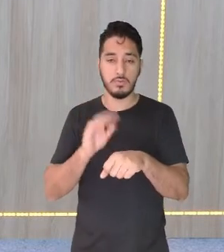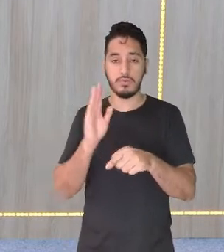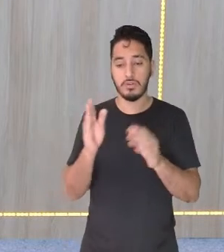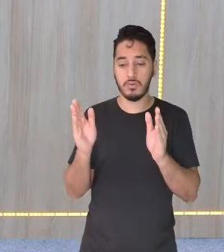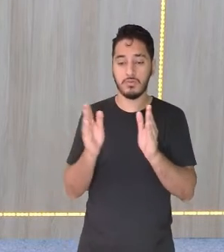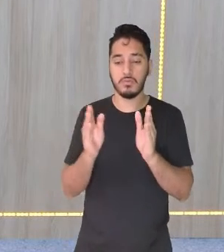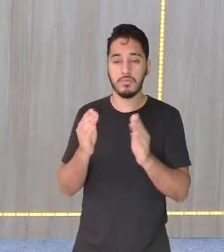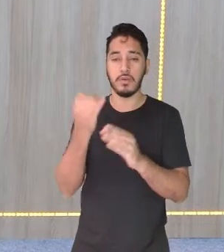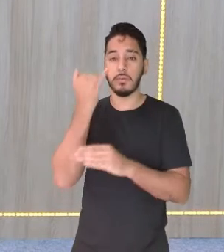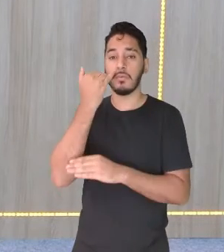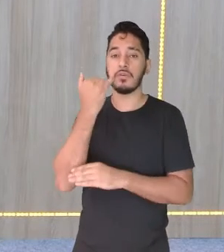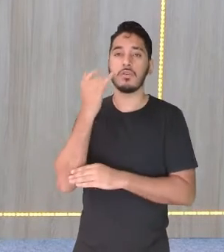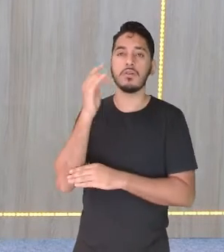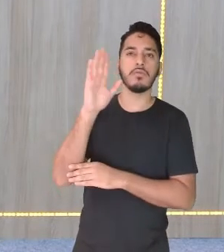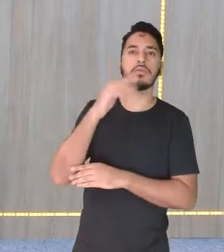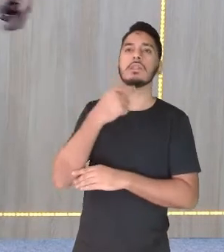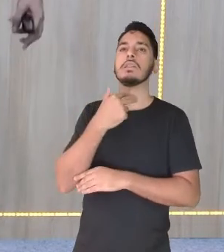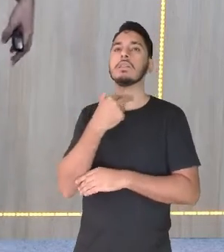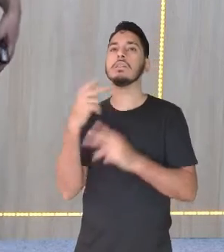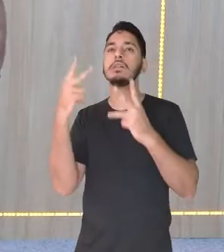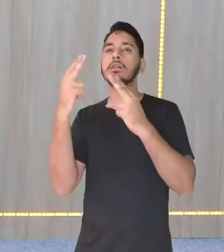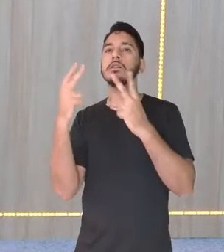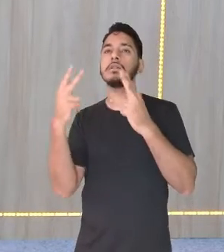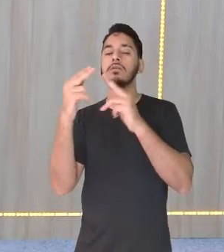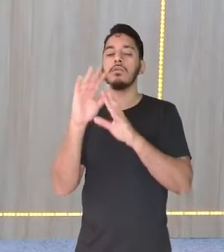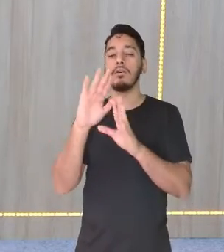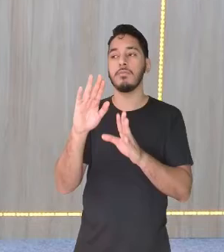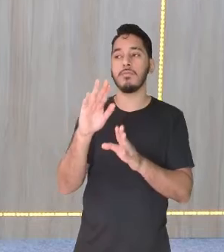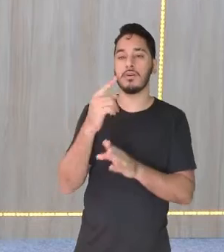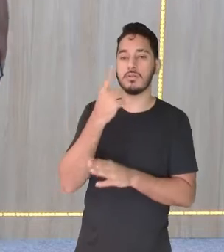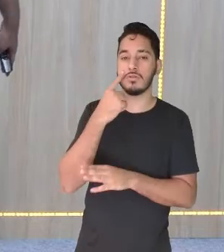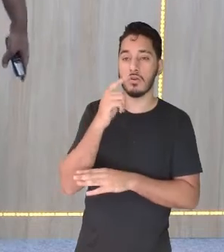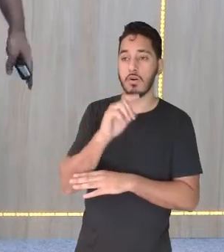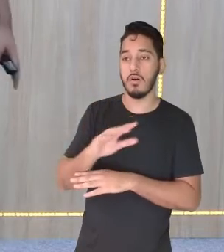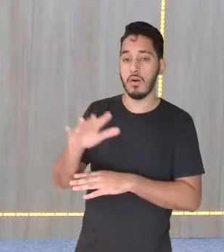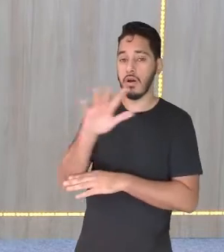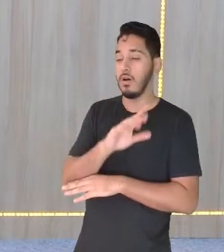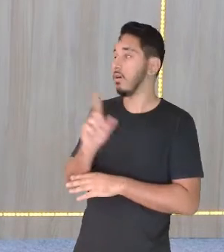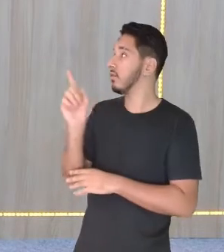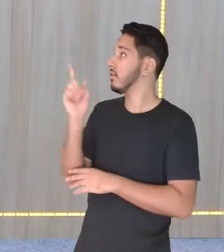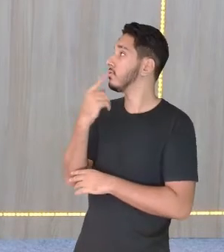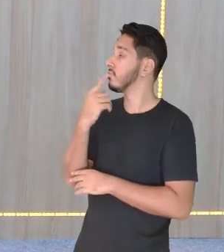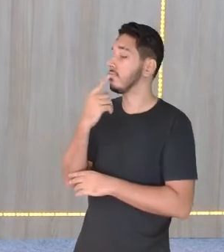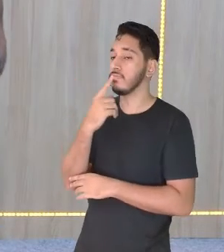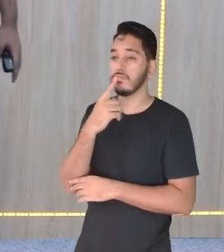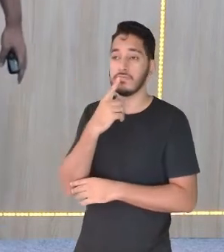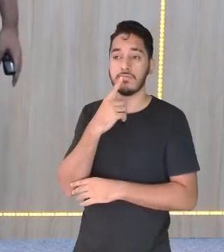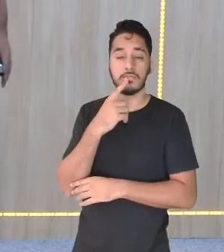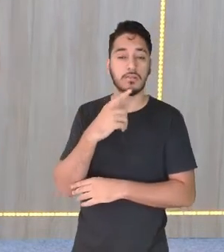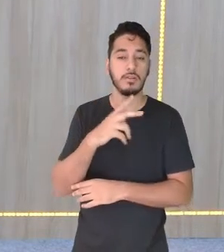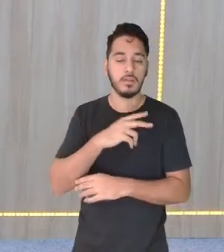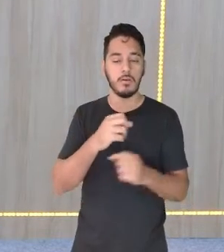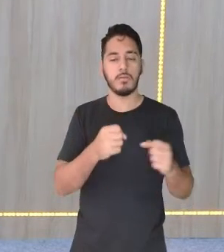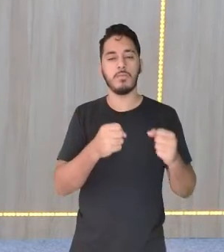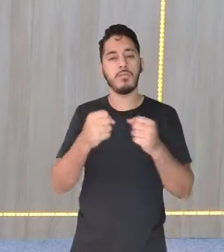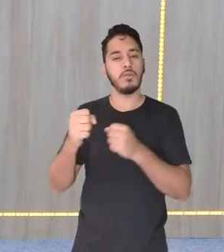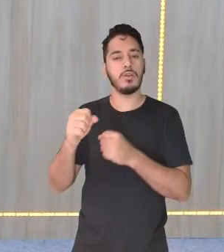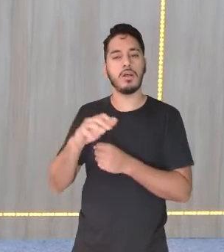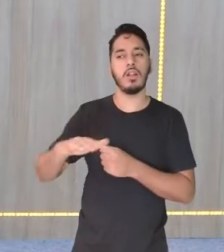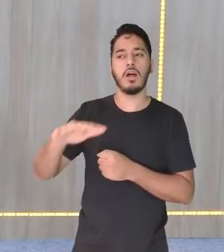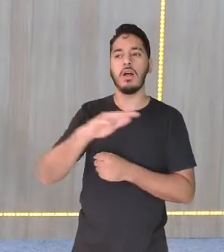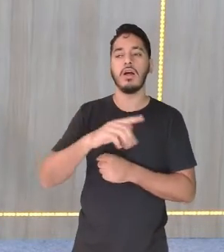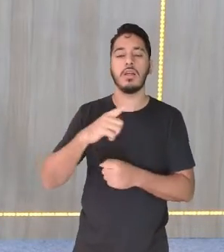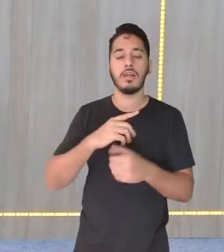apertando, o Bilipo já está fazendo sinal ali. Mas aqui, ó, território, ó. Esse território, aquela questão de posse, né? De poder, aquela área